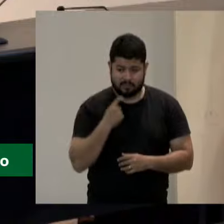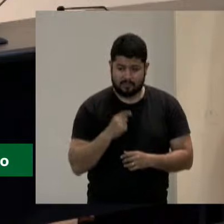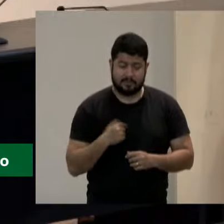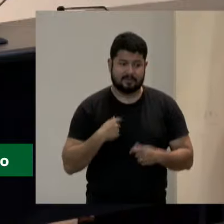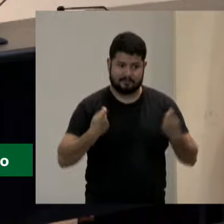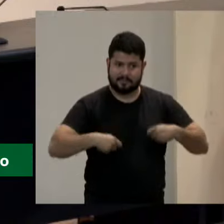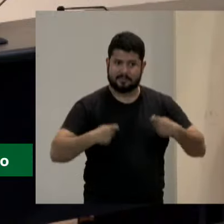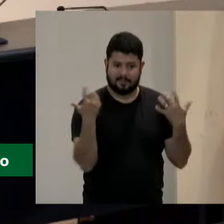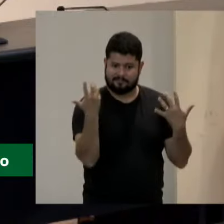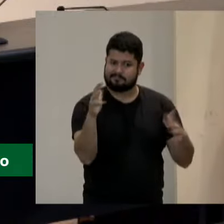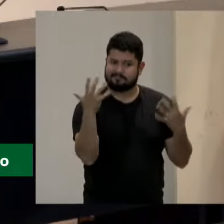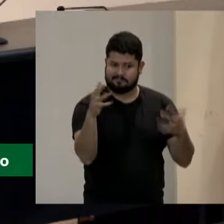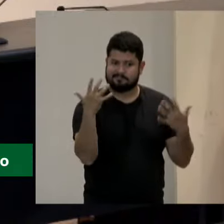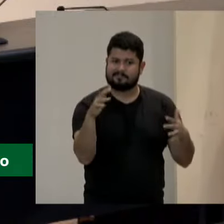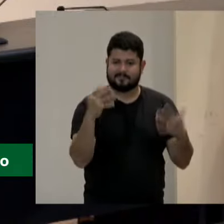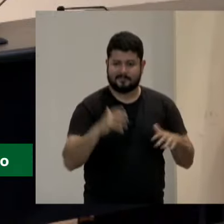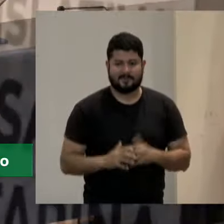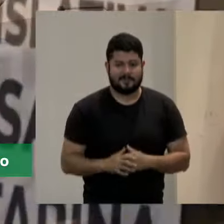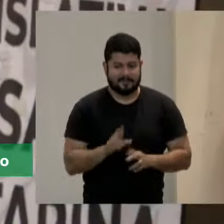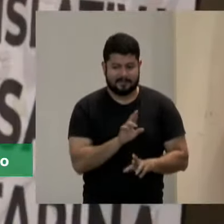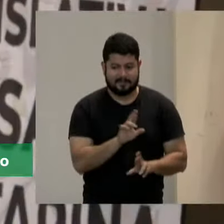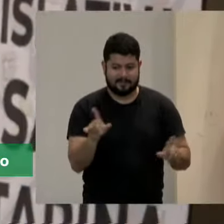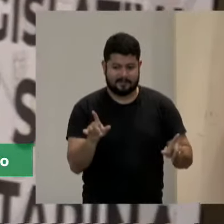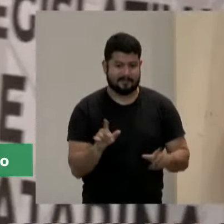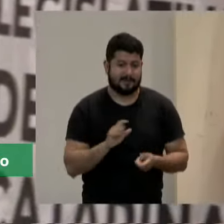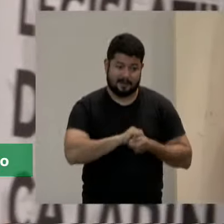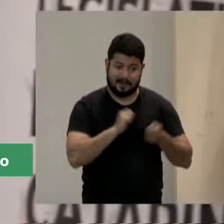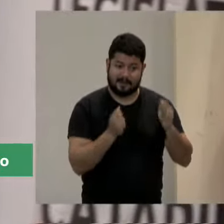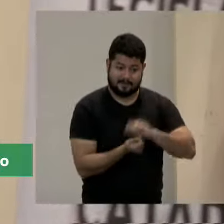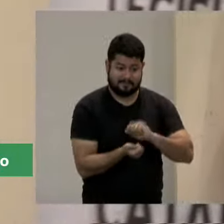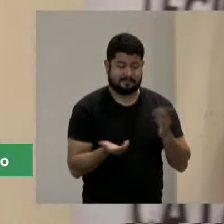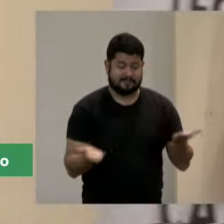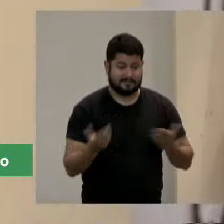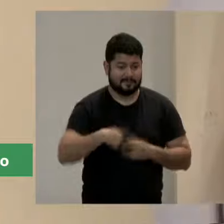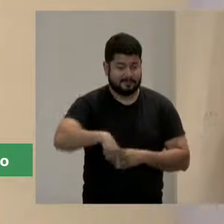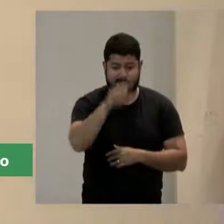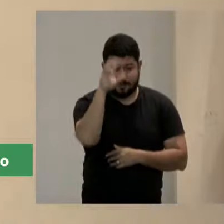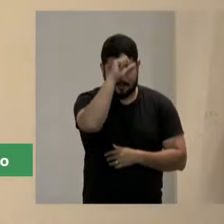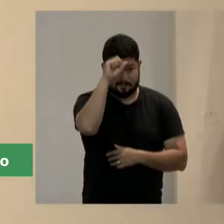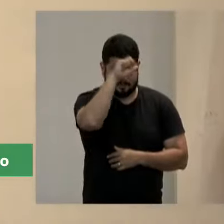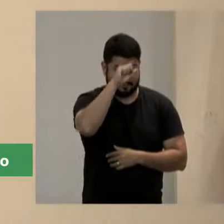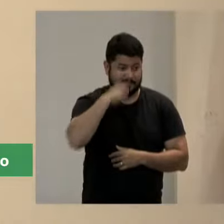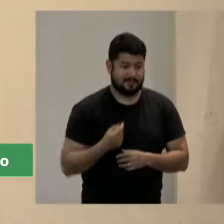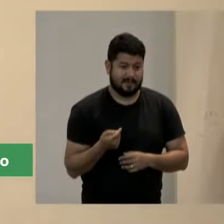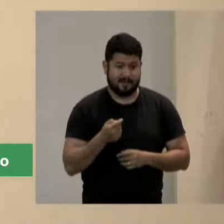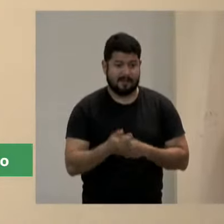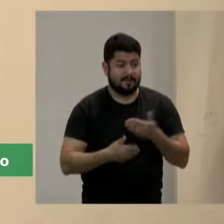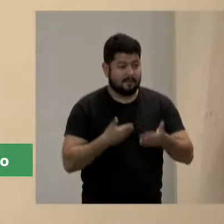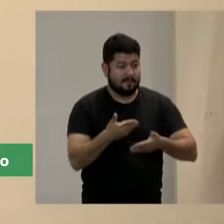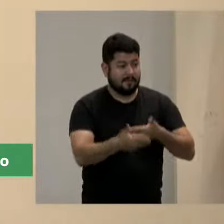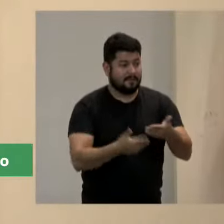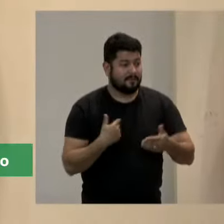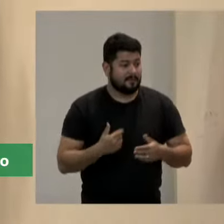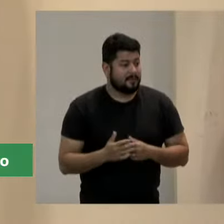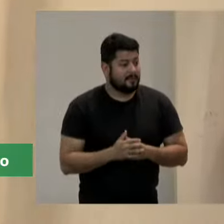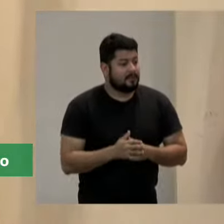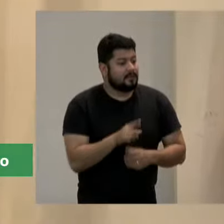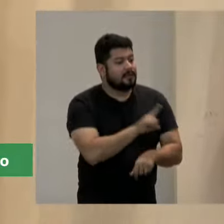pessoa entender que está sendo aplaudido. Então, a gente vai aprendendo aos poucos, nós vamos construindo. Doutora...